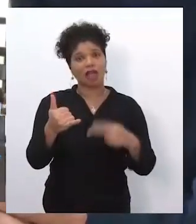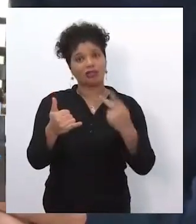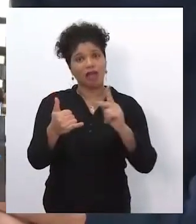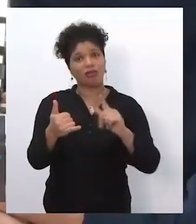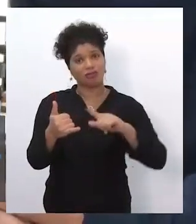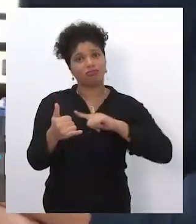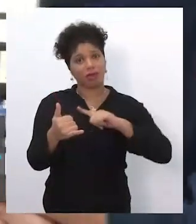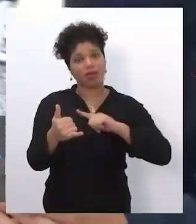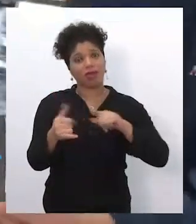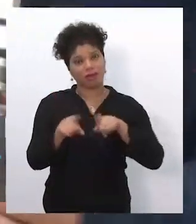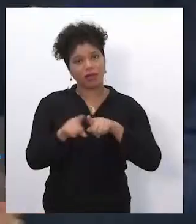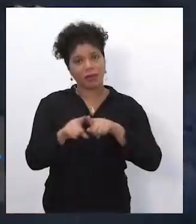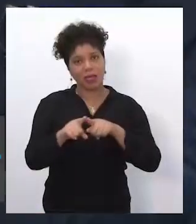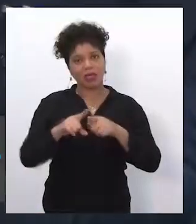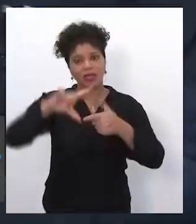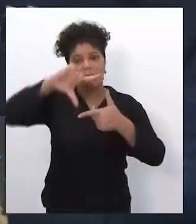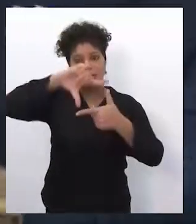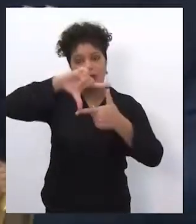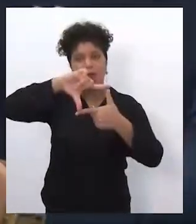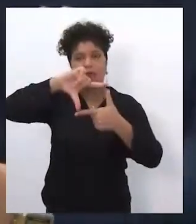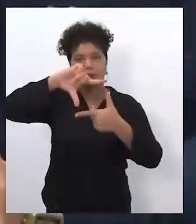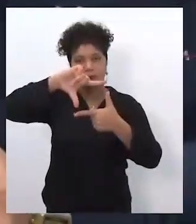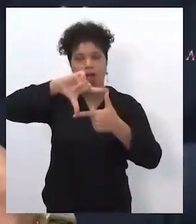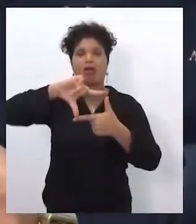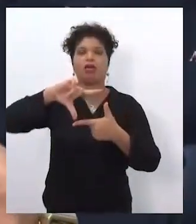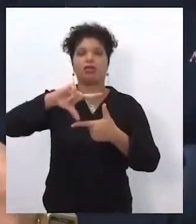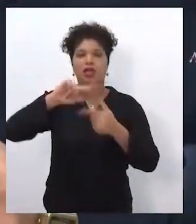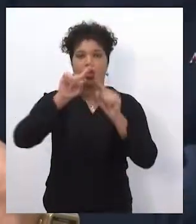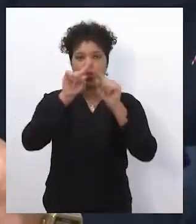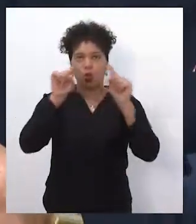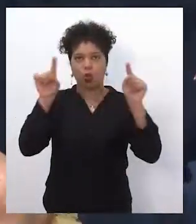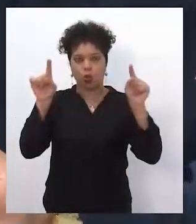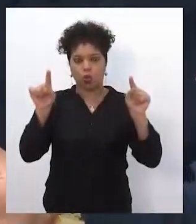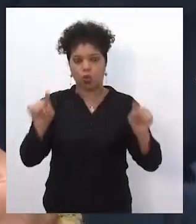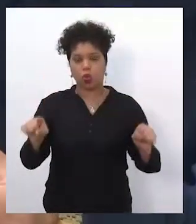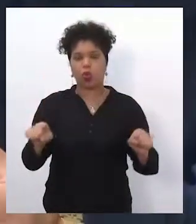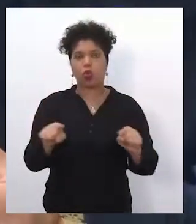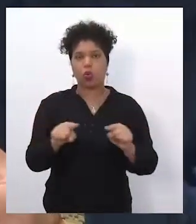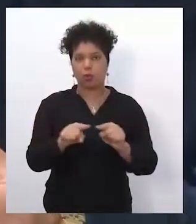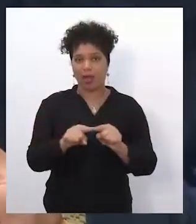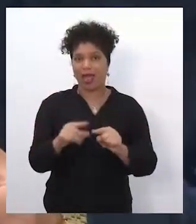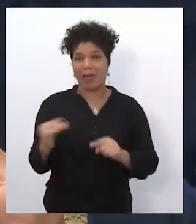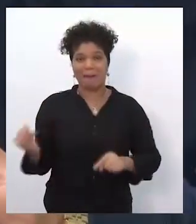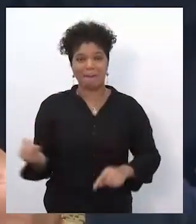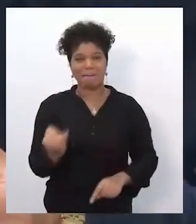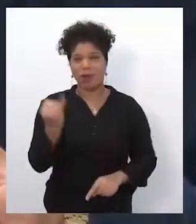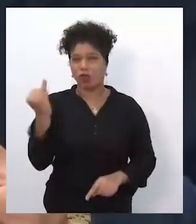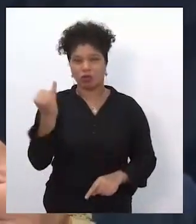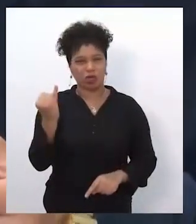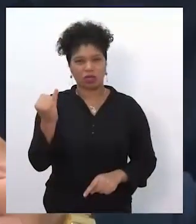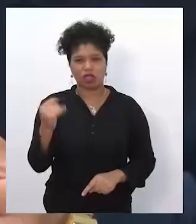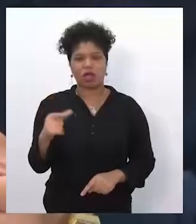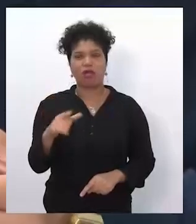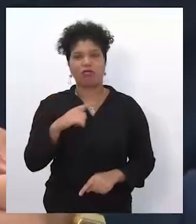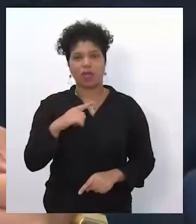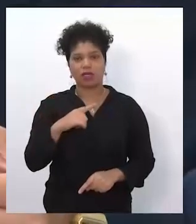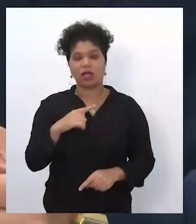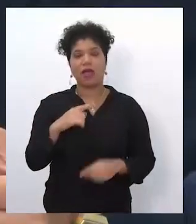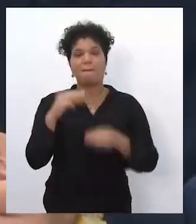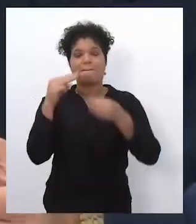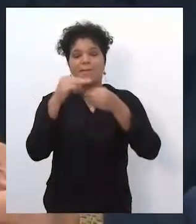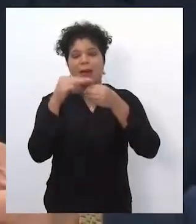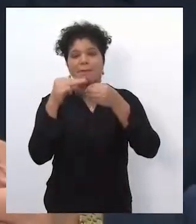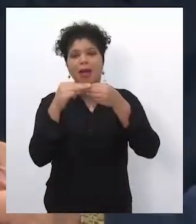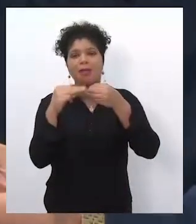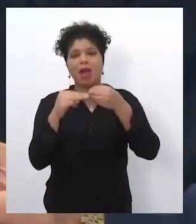tá? Então todos os equipamentos eles têm uma placa-mãe, Tá? Então, eu acho